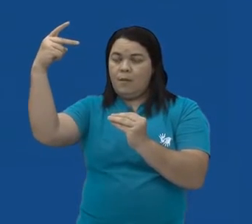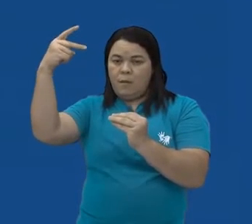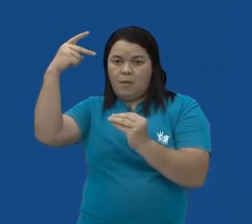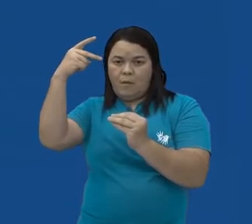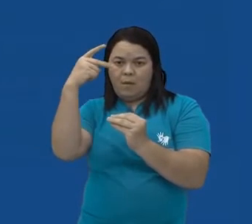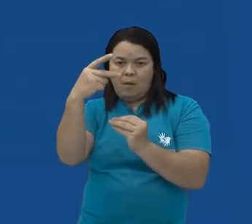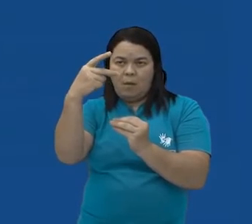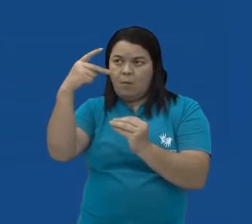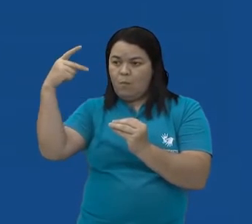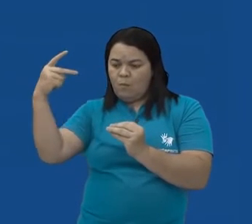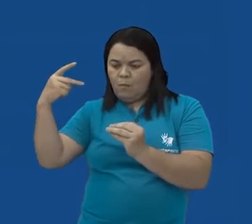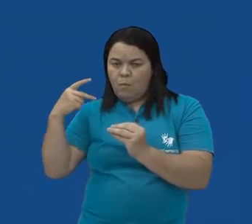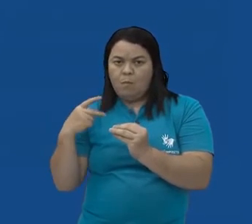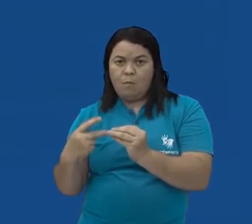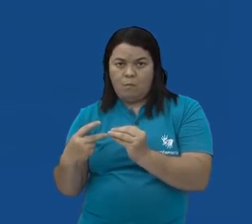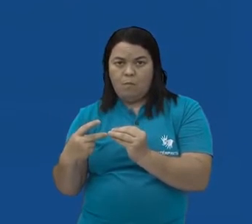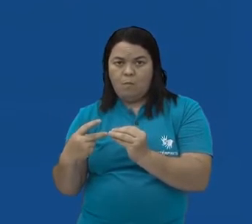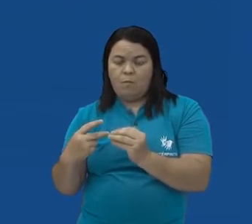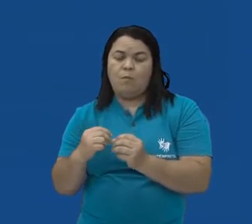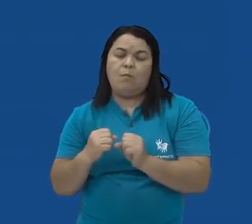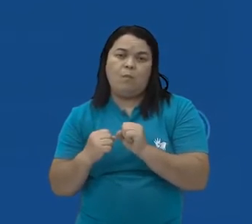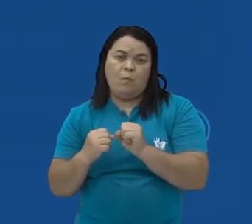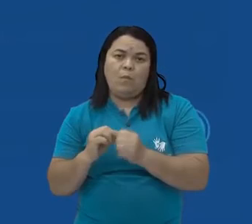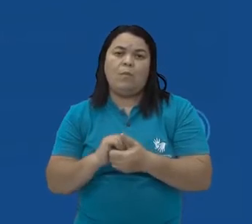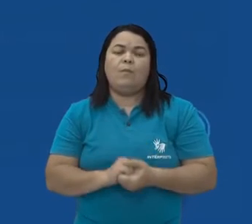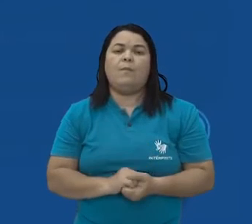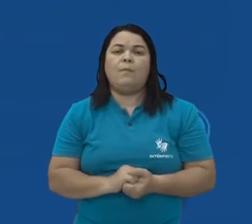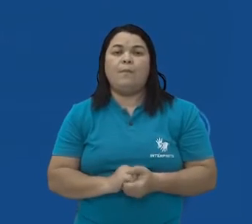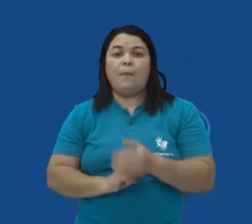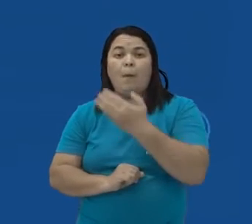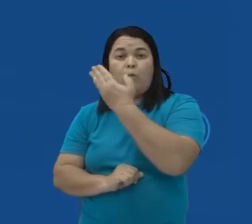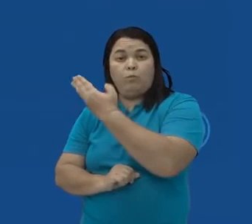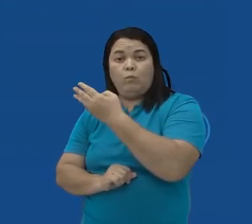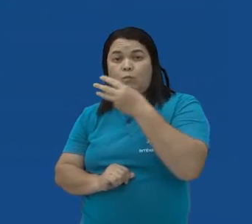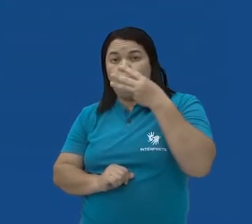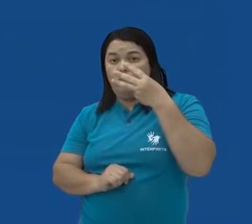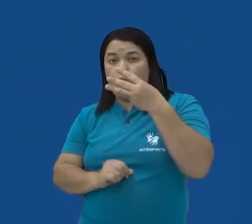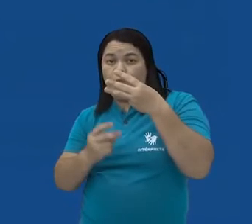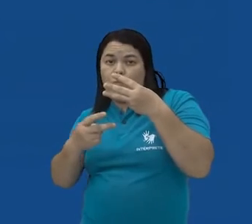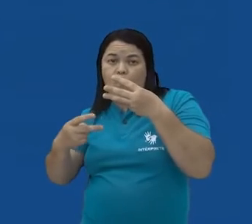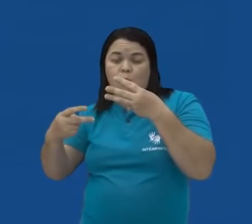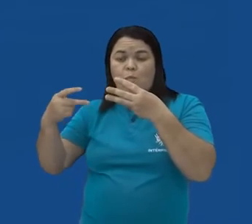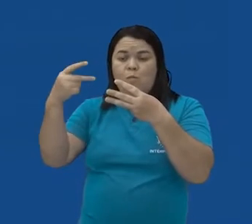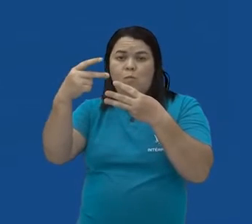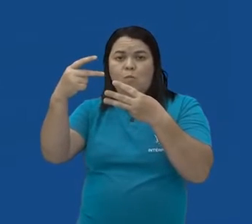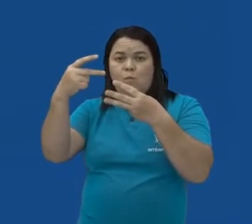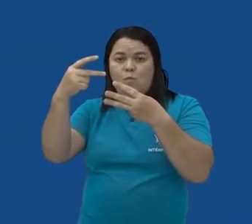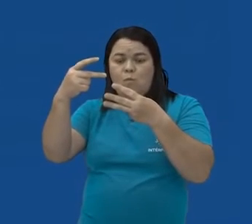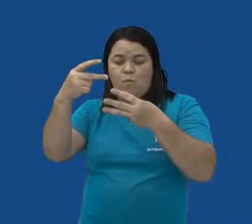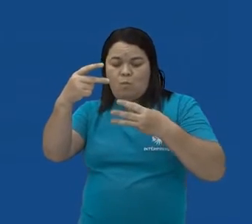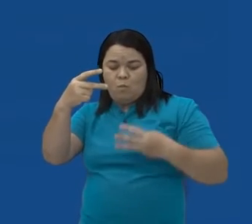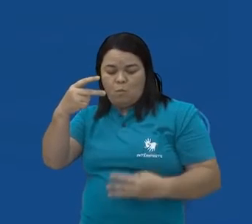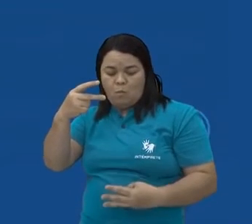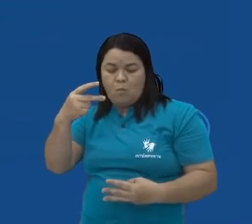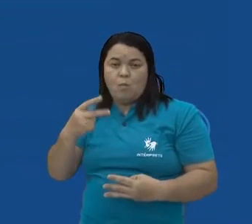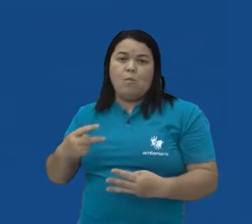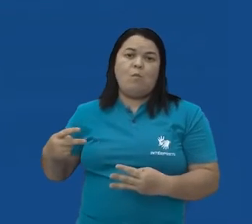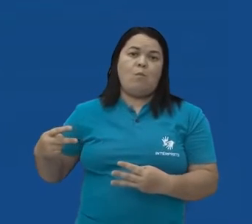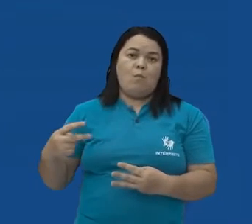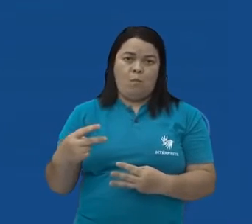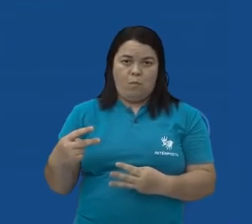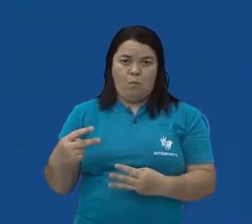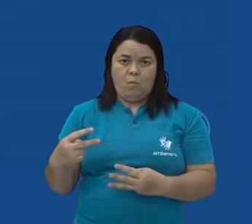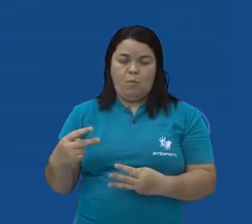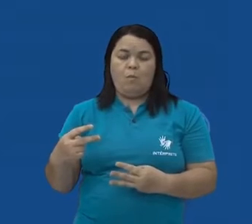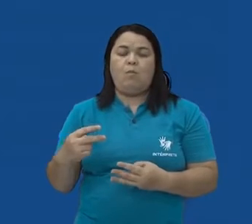embaixo. Por esse motivo, então, que nós temos 3 elevado ao cubo sobre 2 elevado ao cubo.